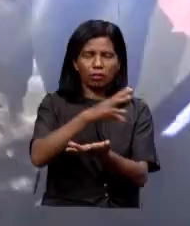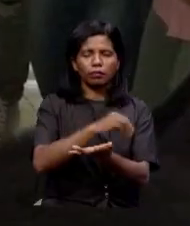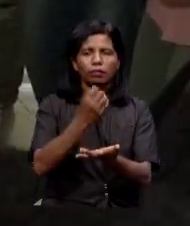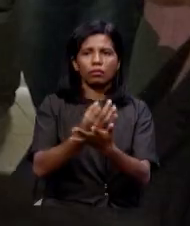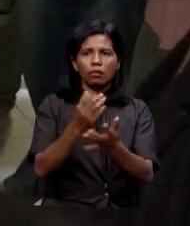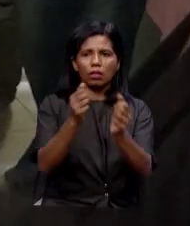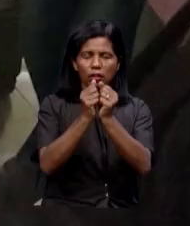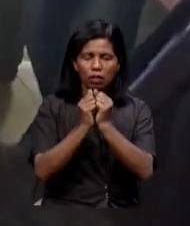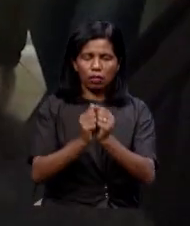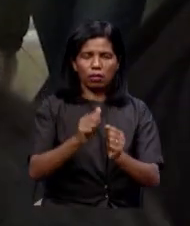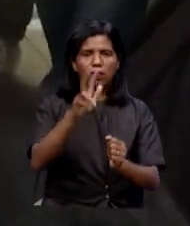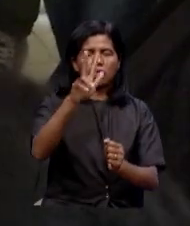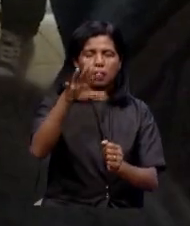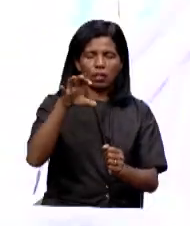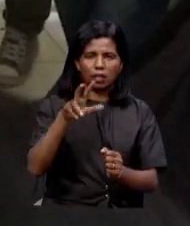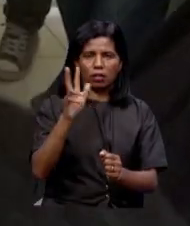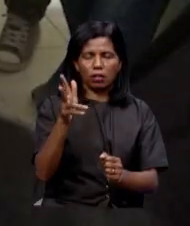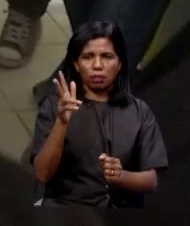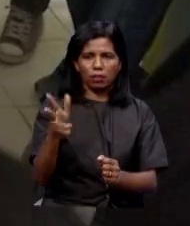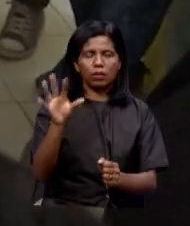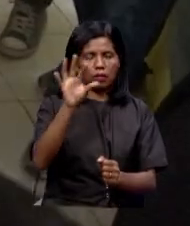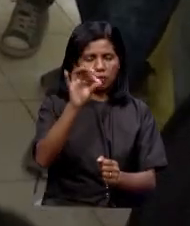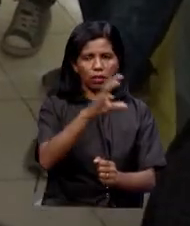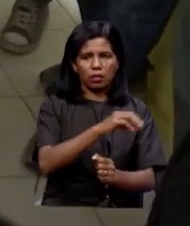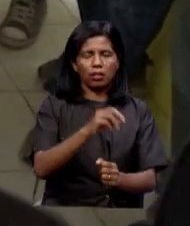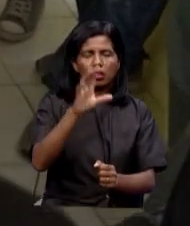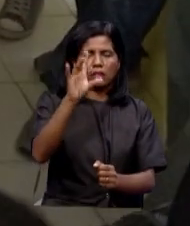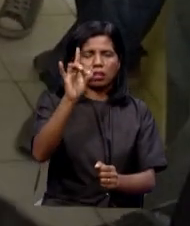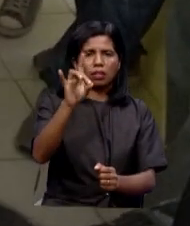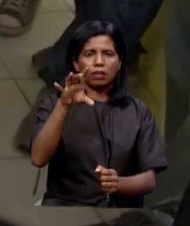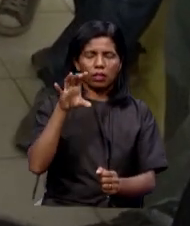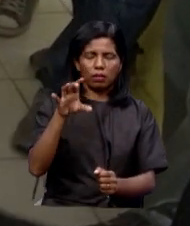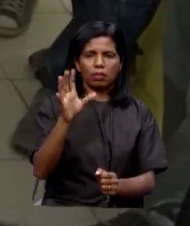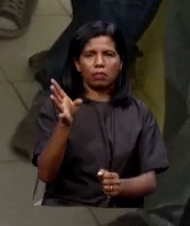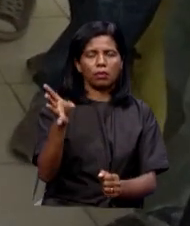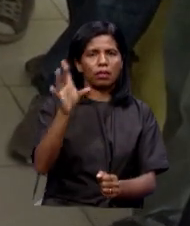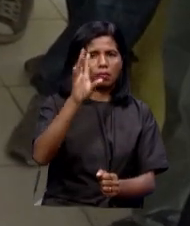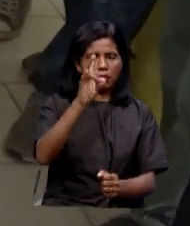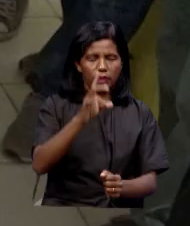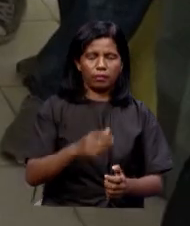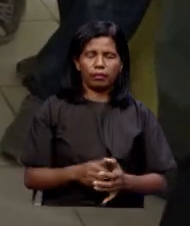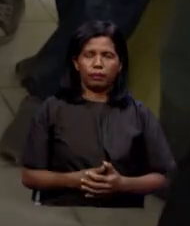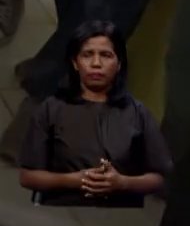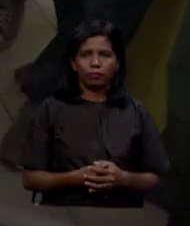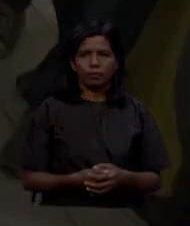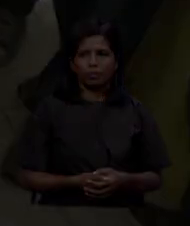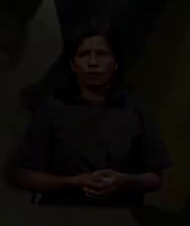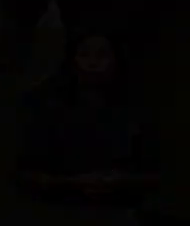Leste hamuto krihun atus tolu tolu nulu resin sia, atus sia lima nulu resin hat. João Carlos, Marito da Costa, ZMN.